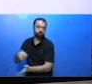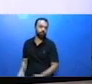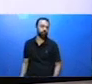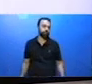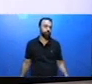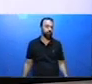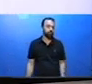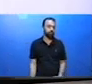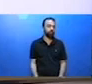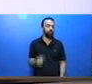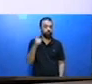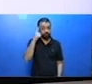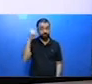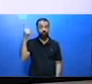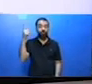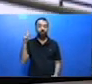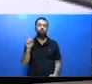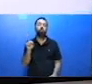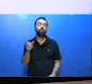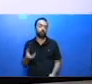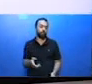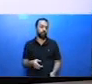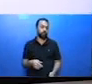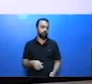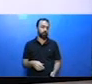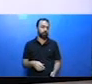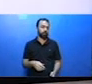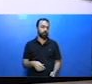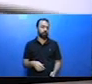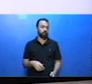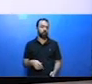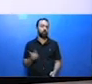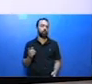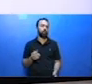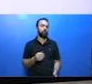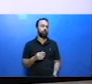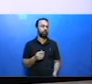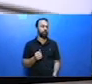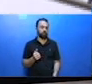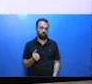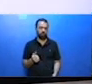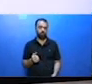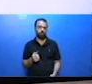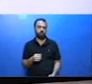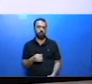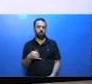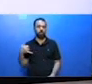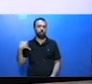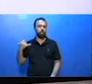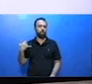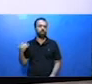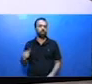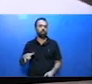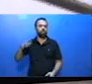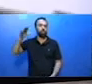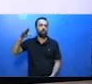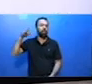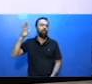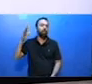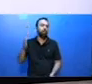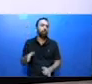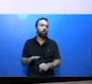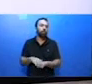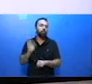posso pensar? Quem é o mais velho dessa turma aqui? O Victor Hugo ou o Pedro?